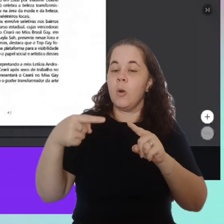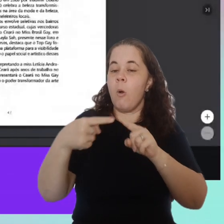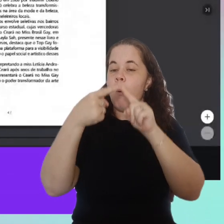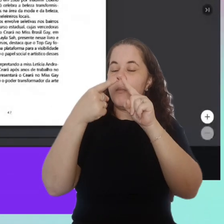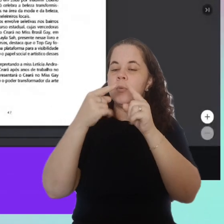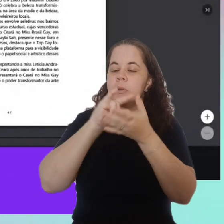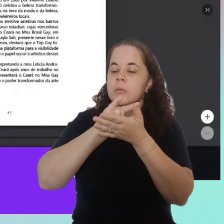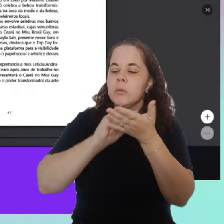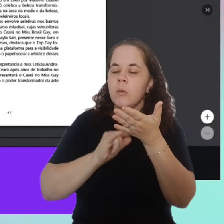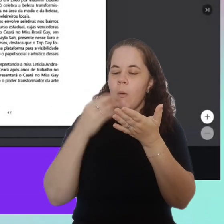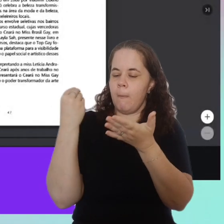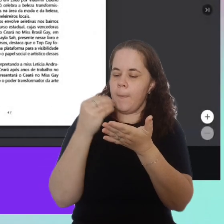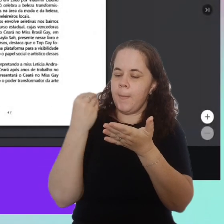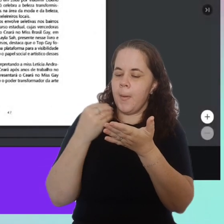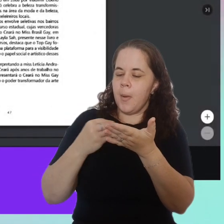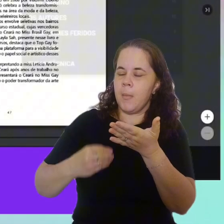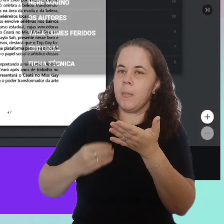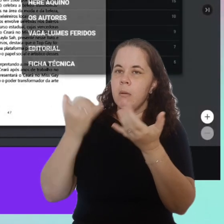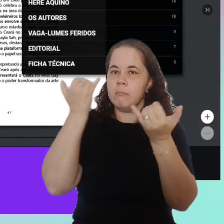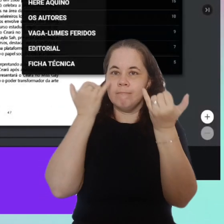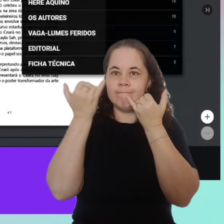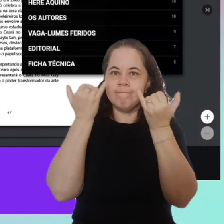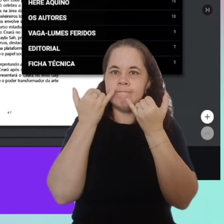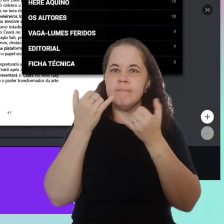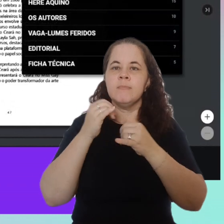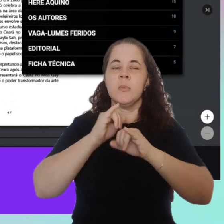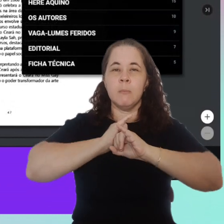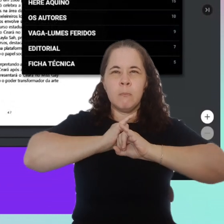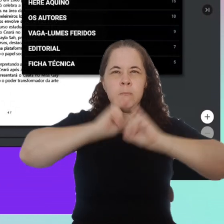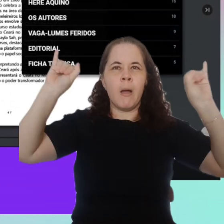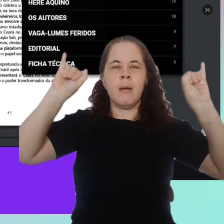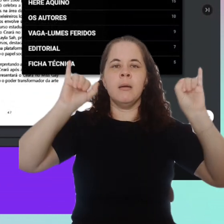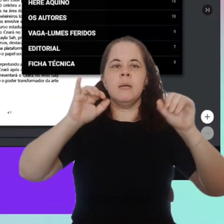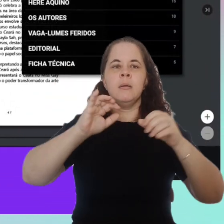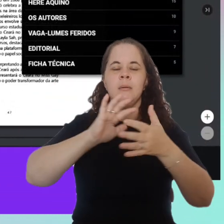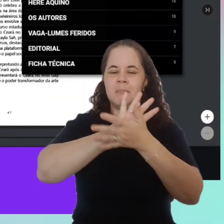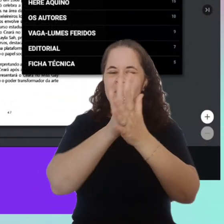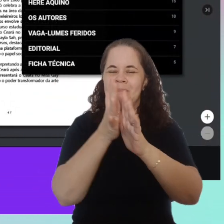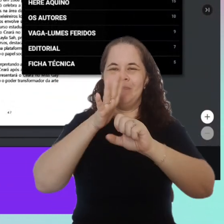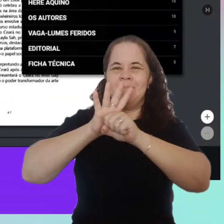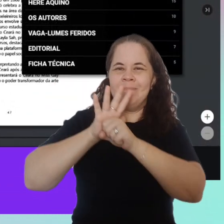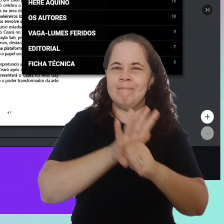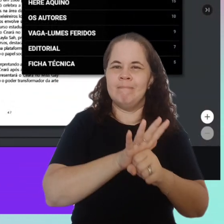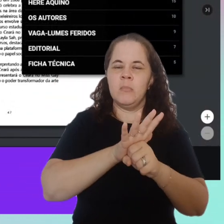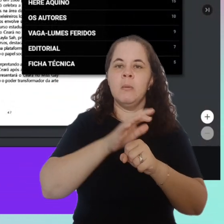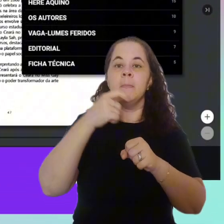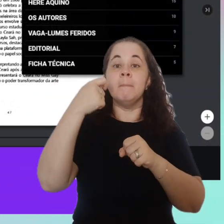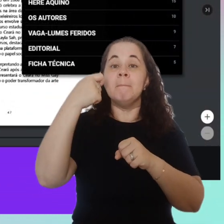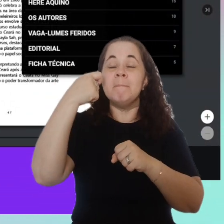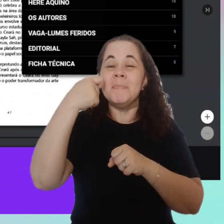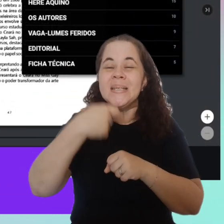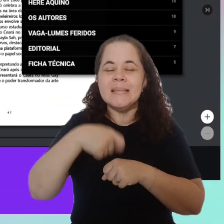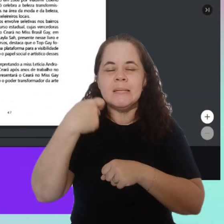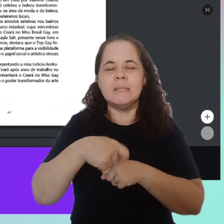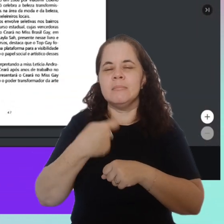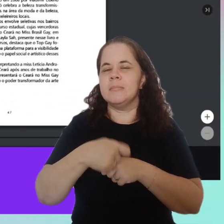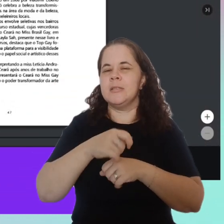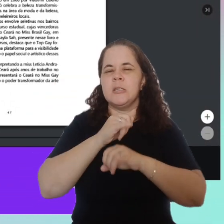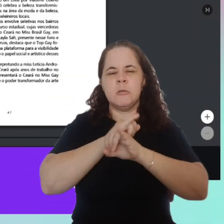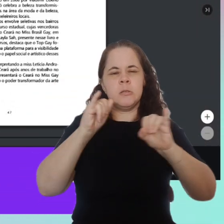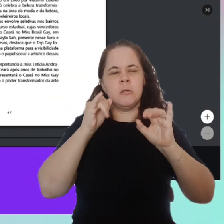jornalístico, né, Documental. da gente pontuar, denunciar, que a homofobia precisa ser denunciada formalmente, né, para a gente ter